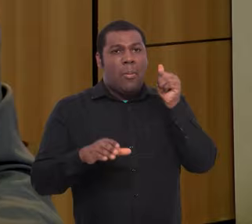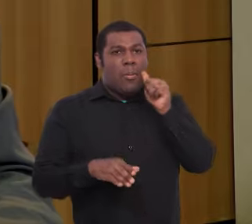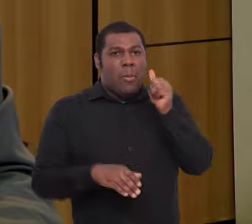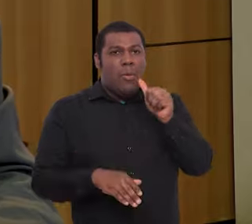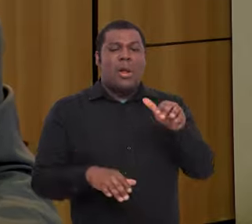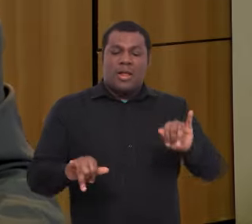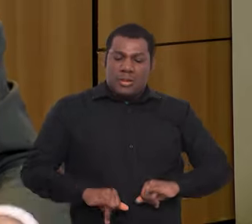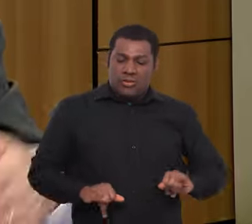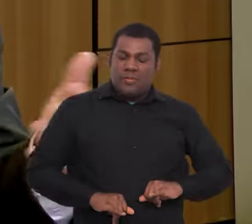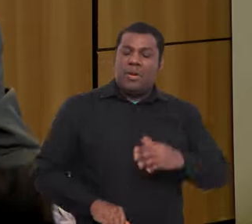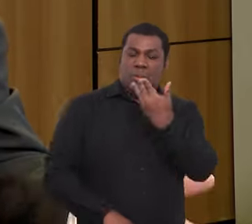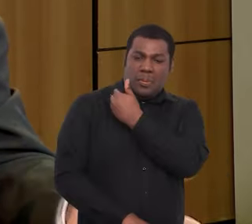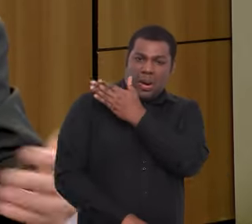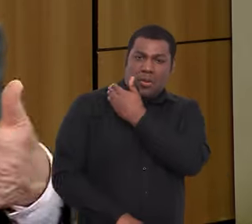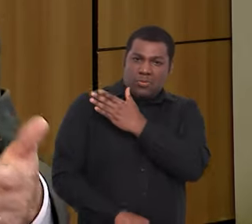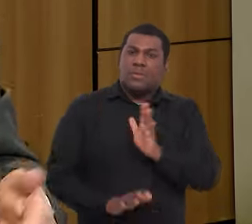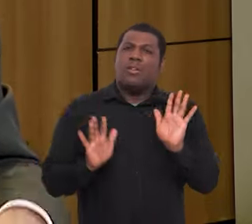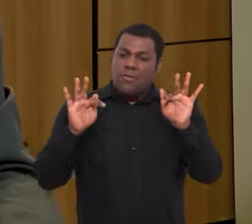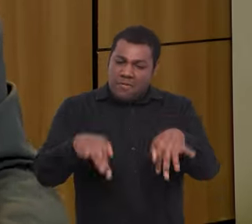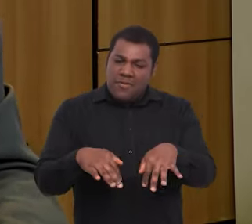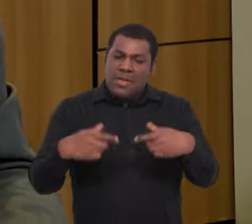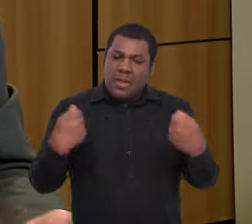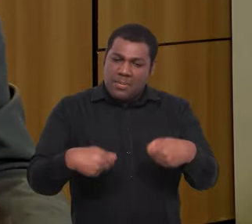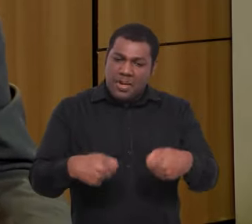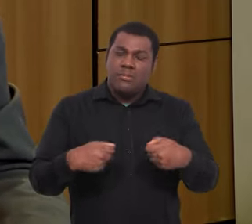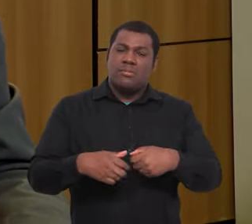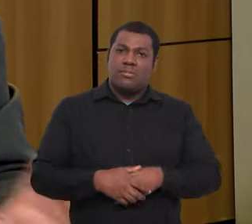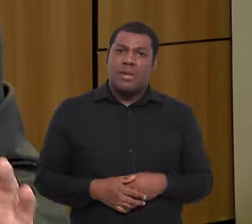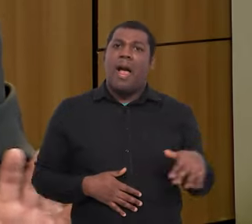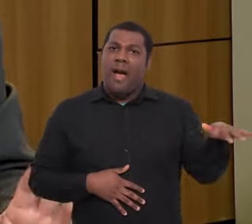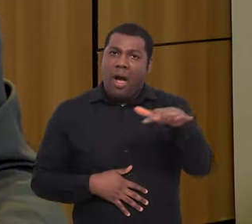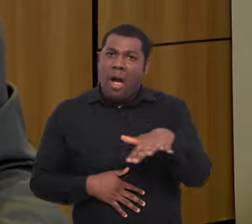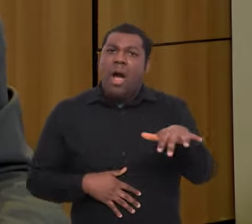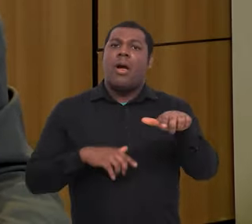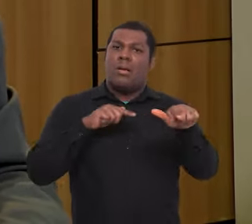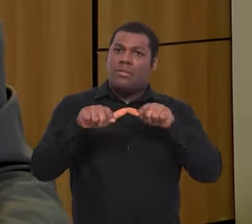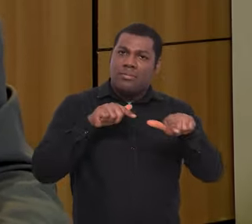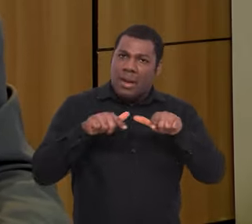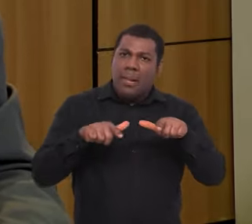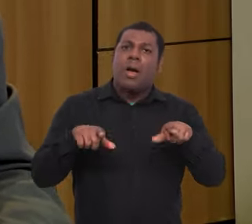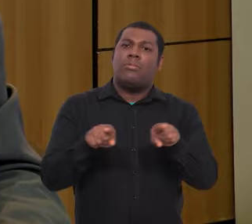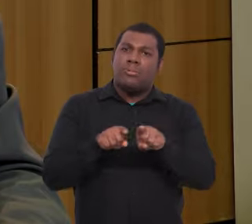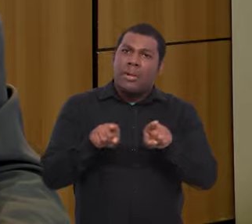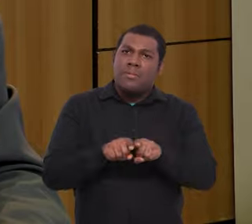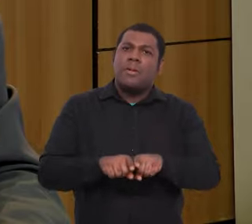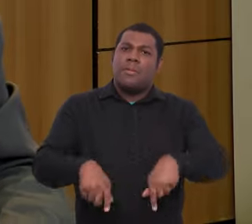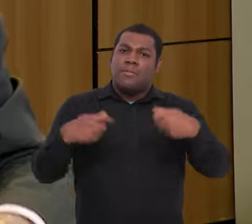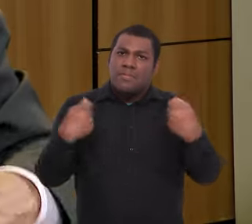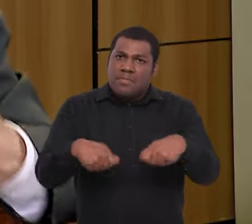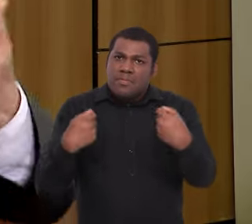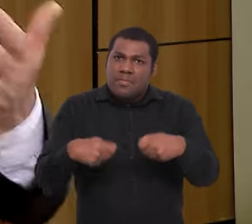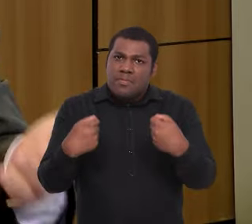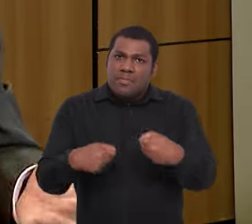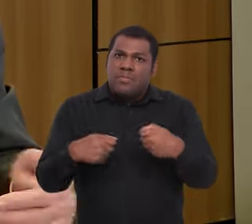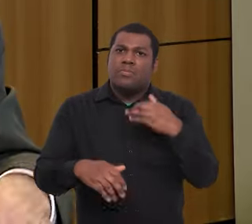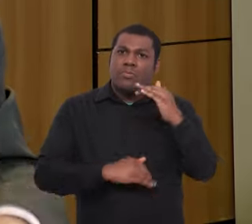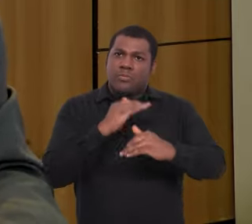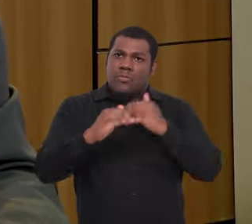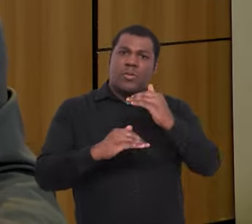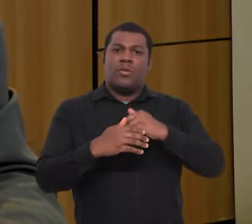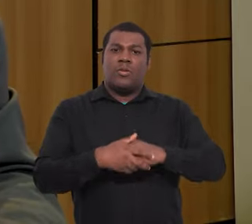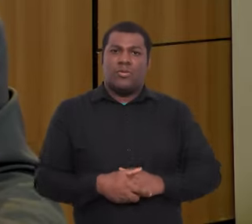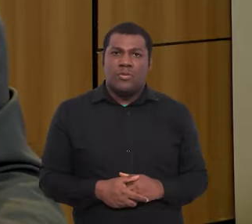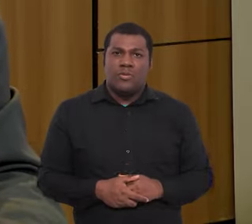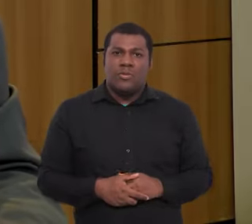periférica que a nossa juventude sofre muito e no mercado de trabalho não é diferente e nós precisamos avançar em relação